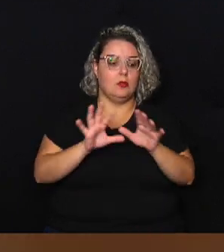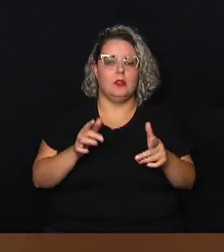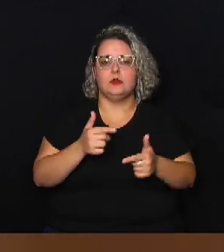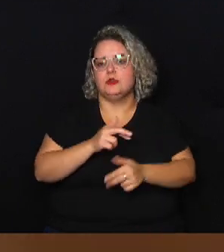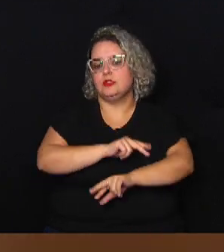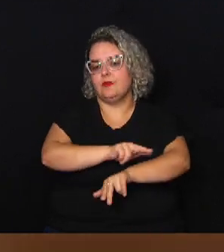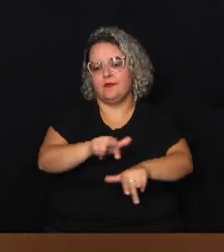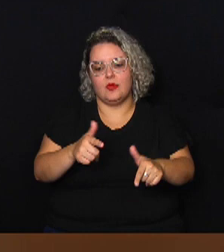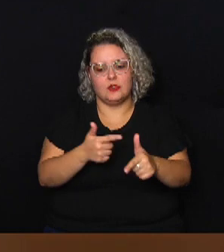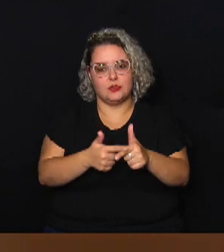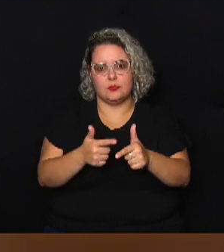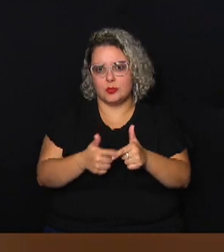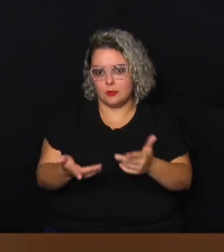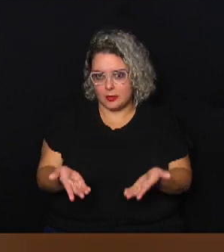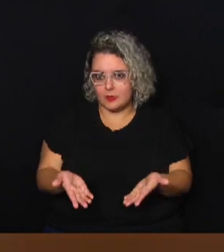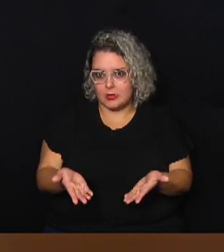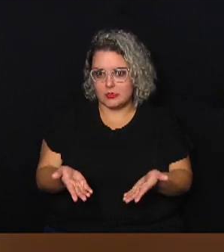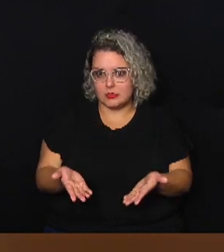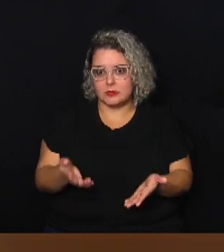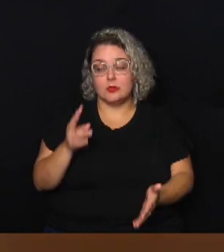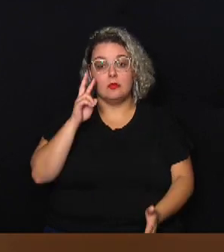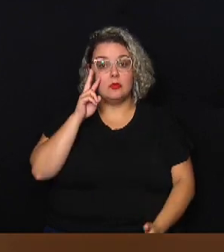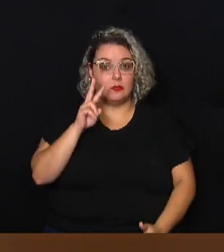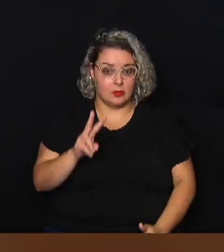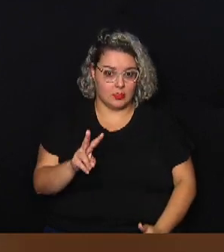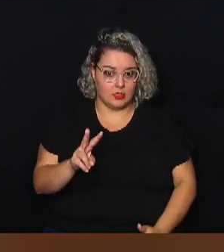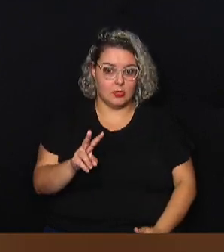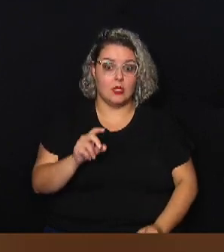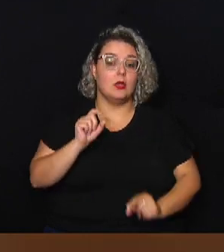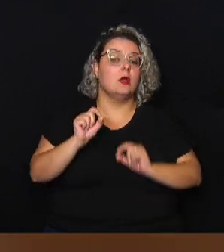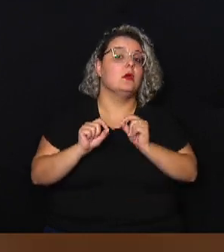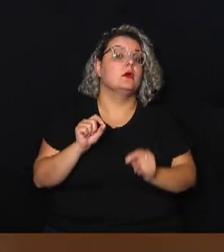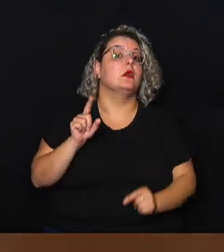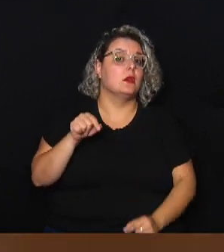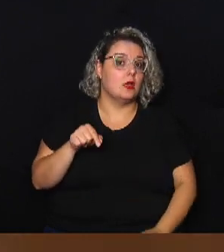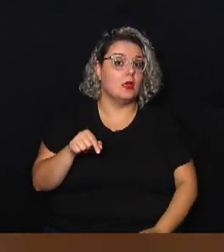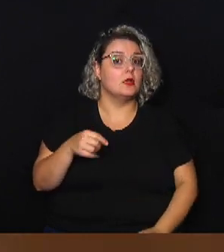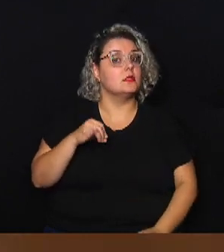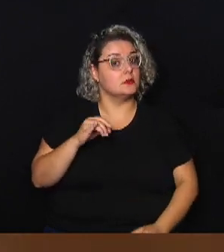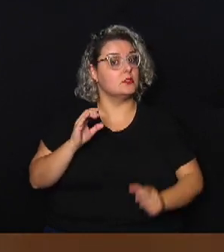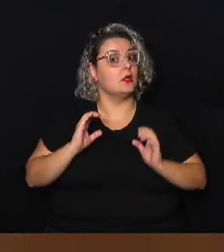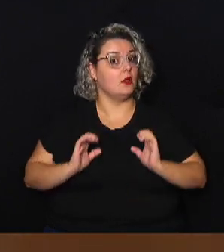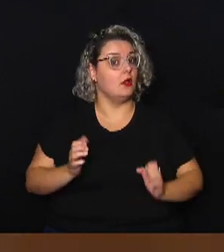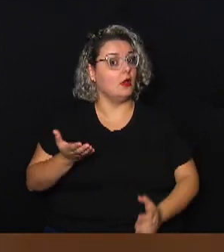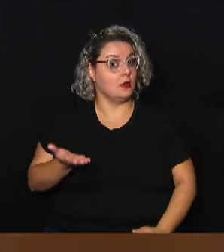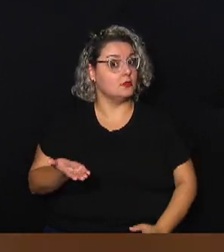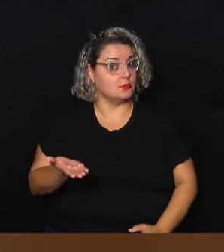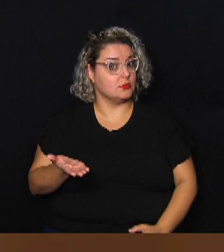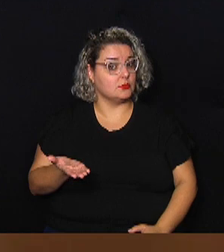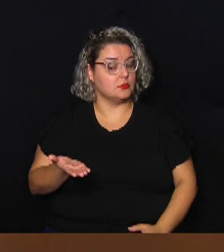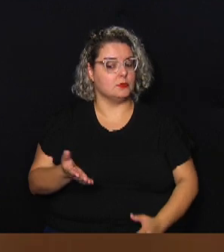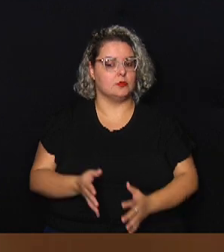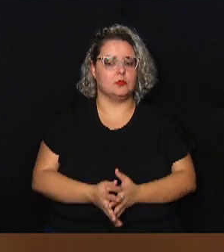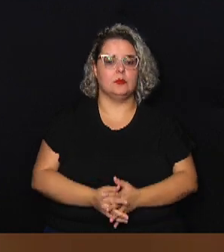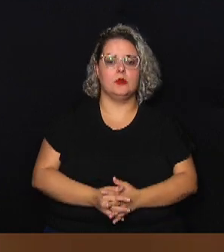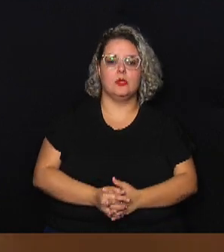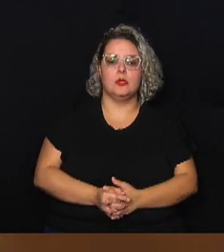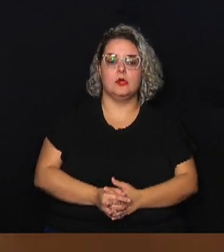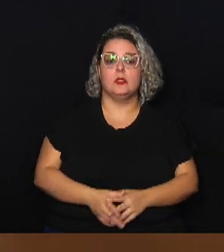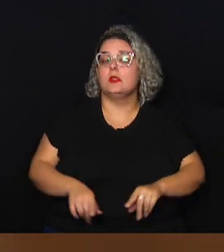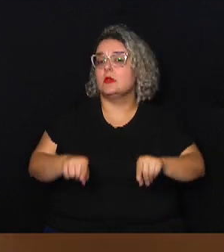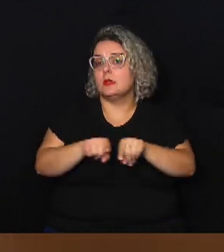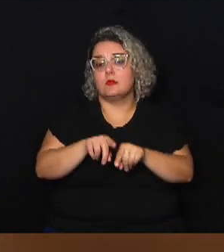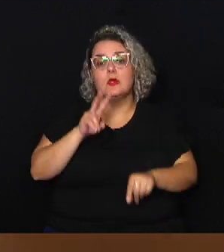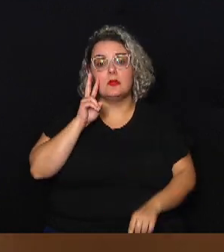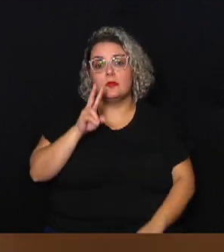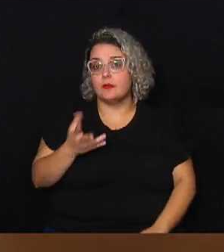complicações. Então, pelo menos verificar se a pessoa é quem é e se ela é ética. Além disso, é ver onde